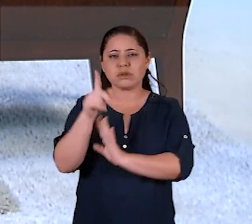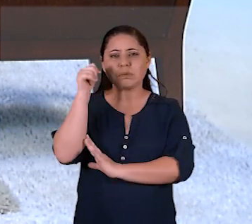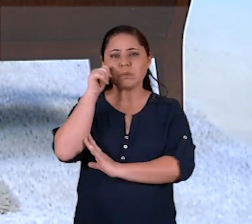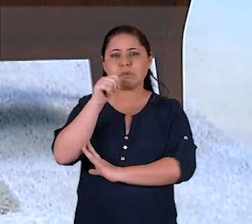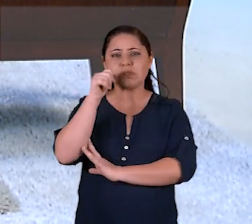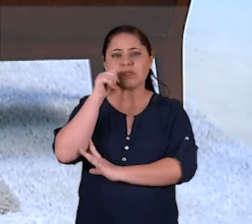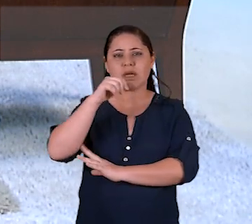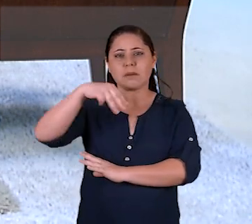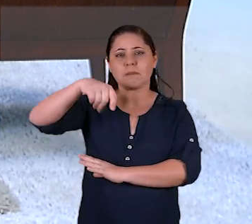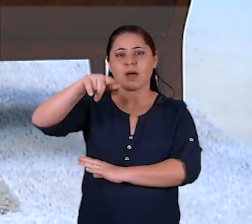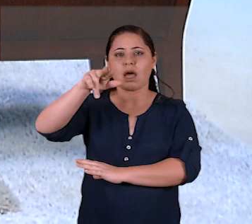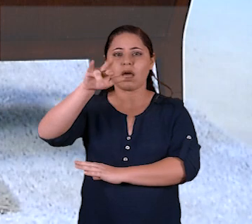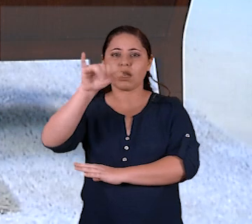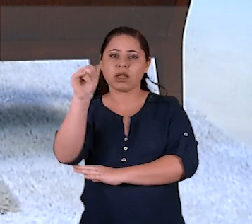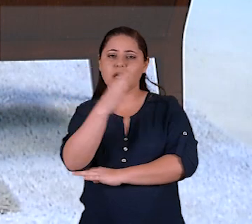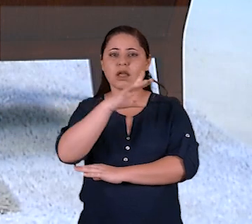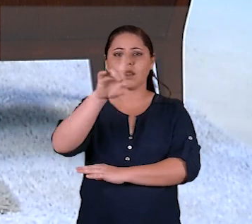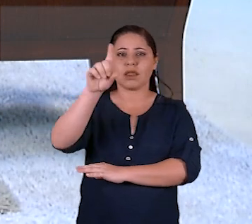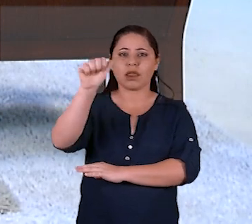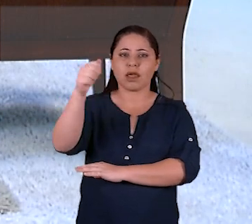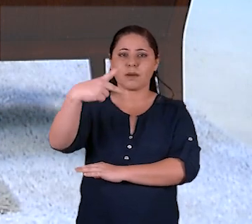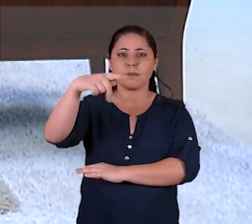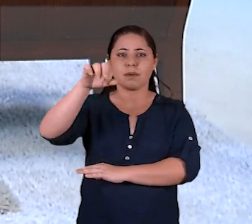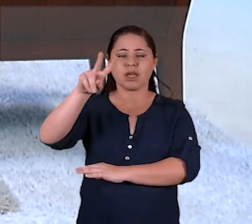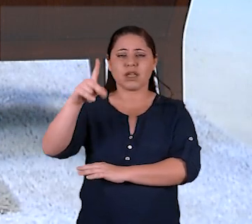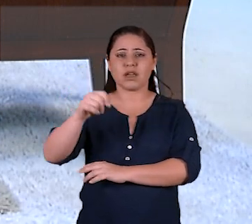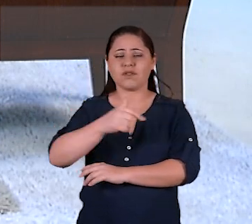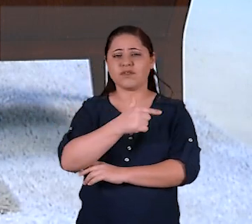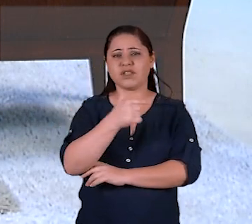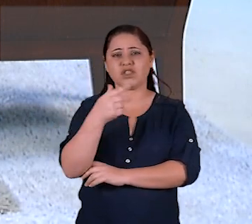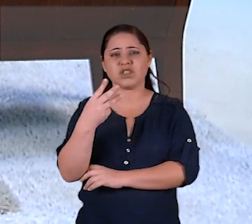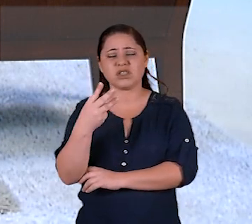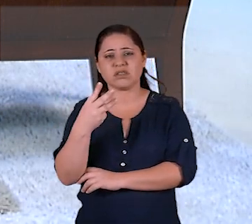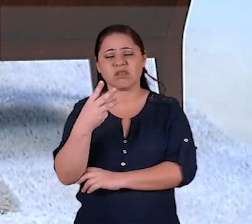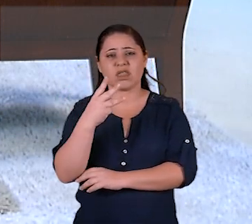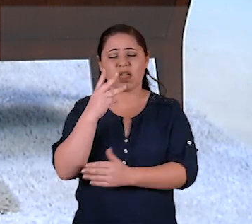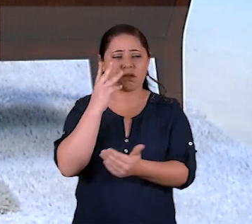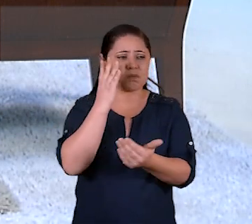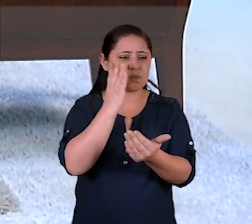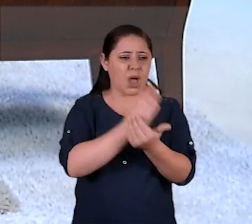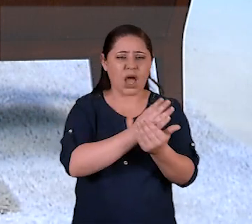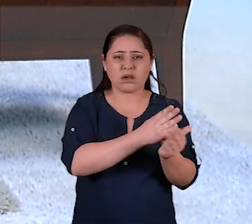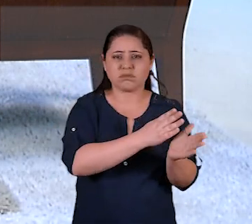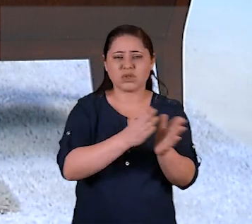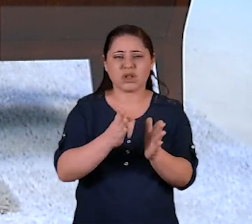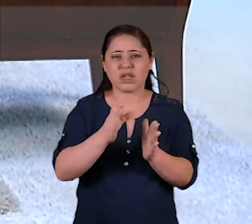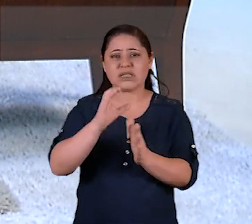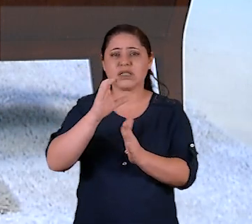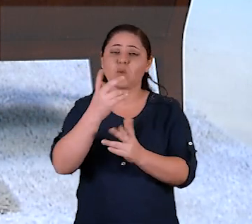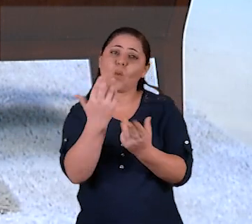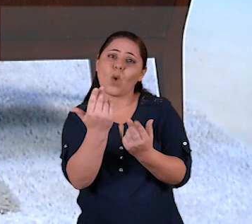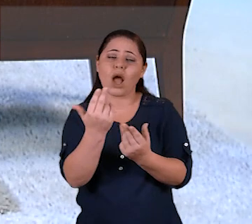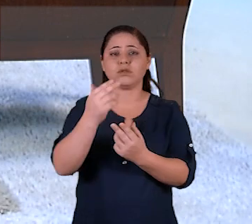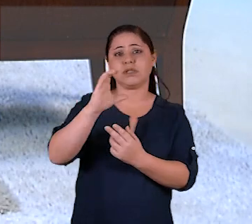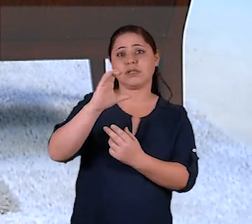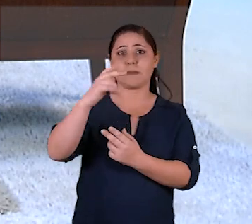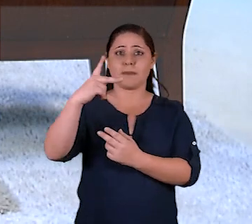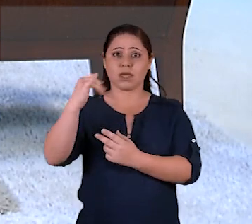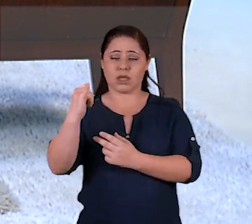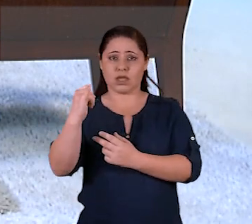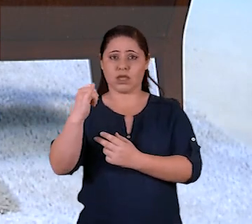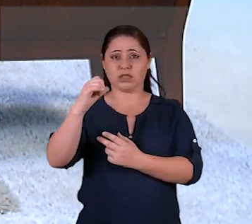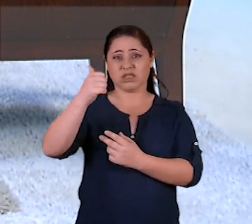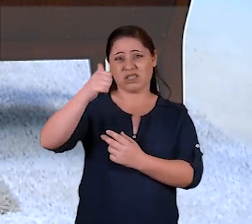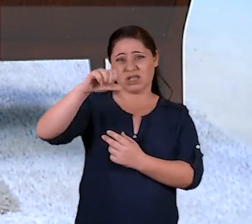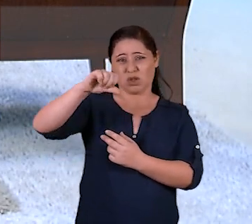viveu, porque ela levou 23 anos para fazer a denúncia e o inquérito, eu posso chamar de inquérito, levou 19 anos para